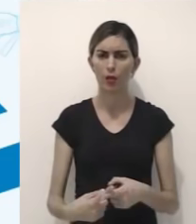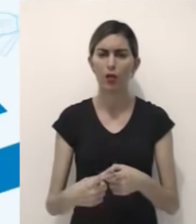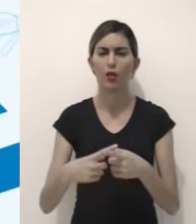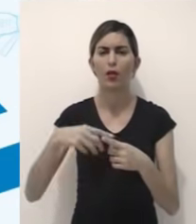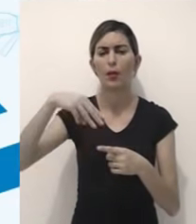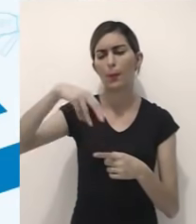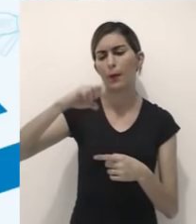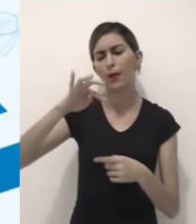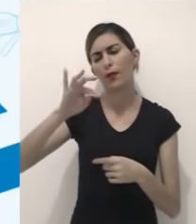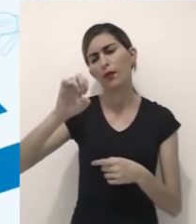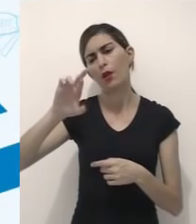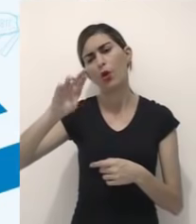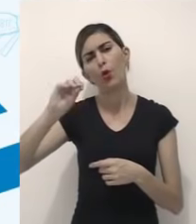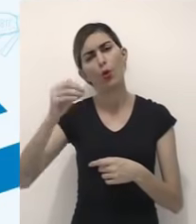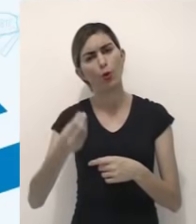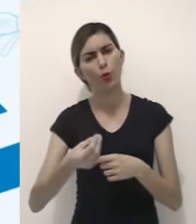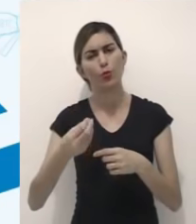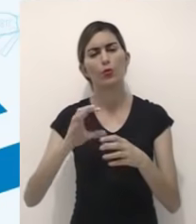que esses meteoros,